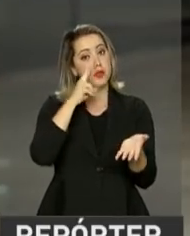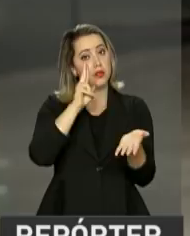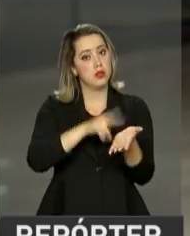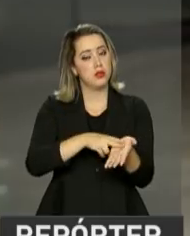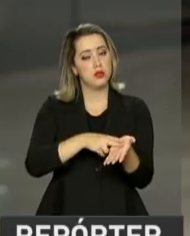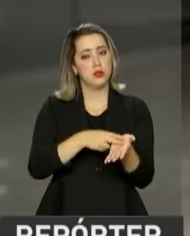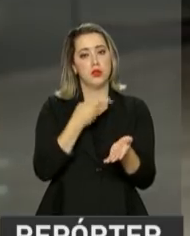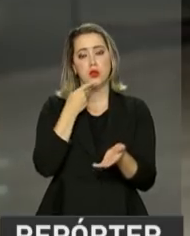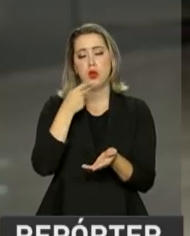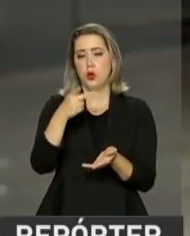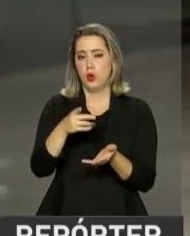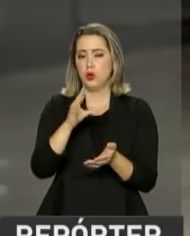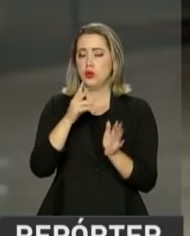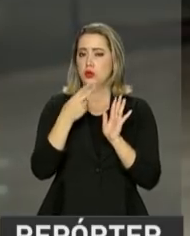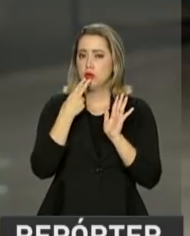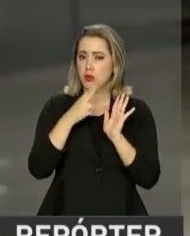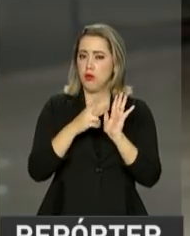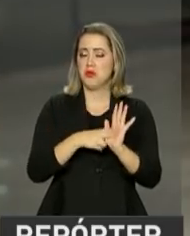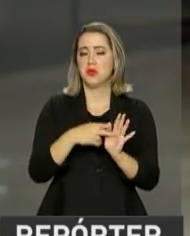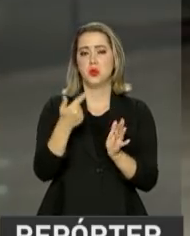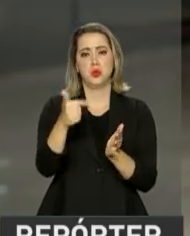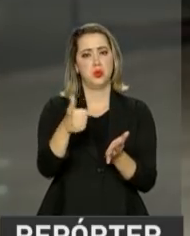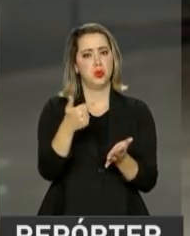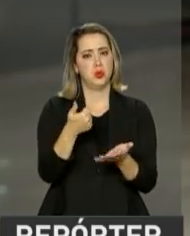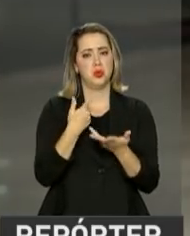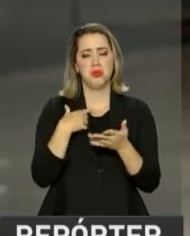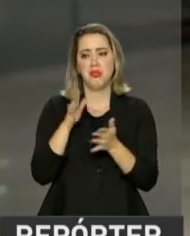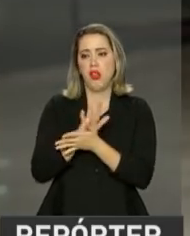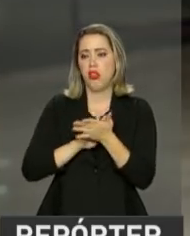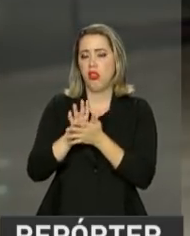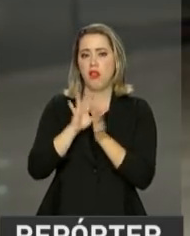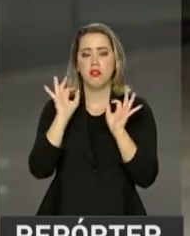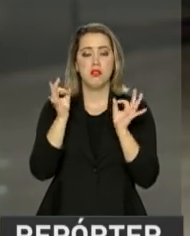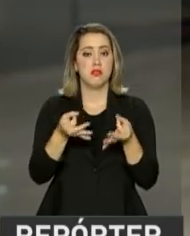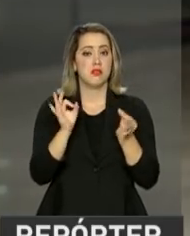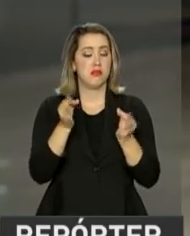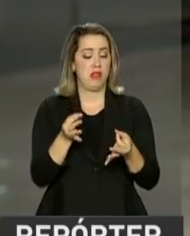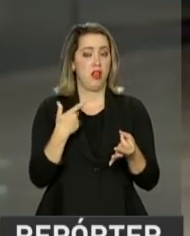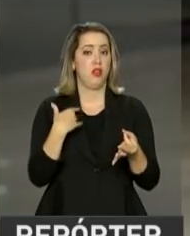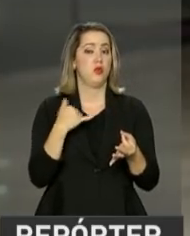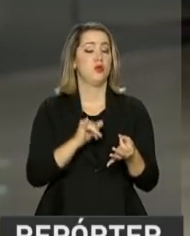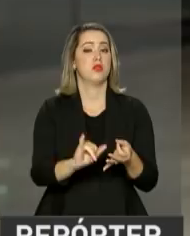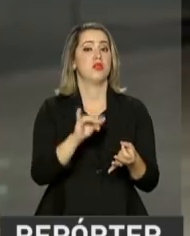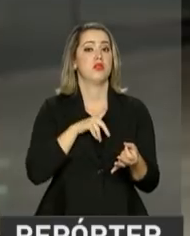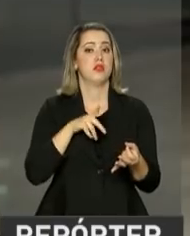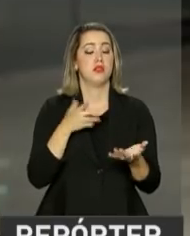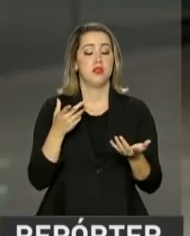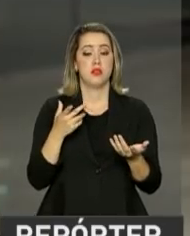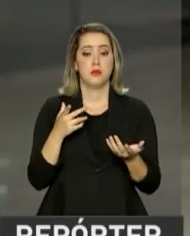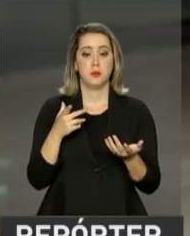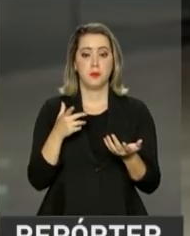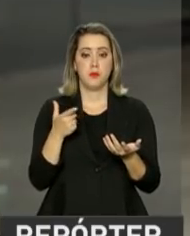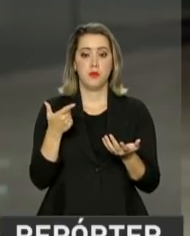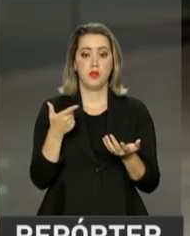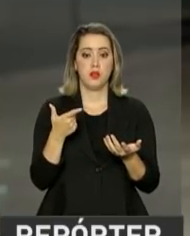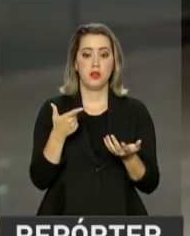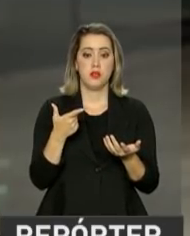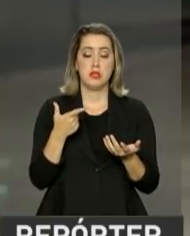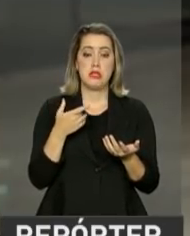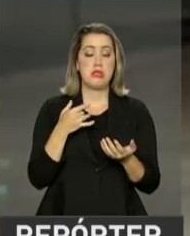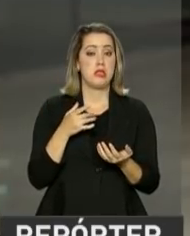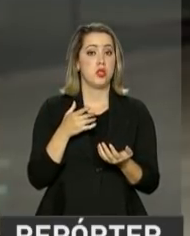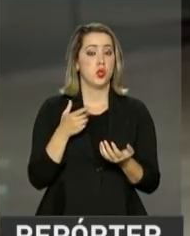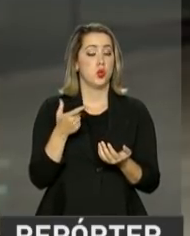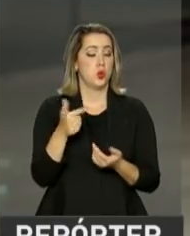Segurança Institucional disse que ainda não existem evidências e registros de ataques aos arquivos